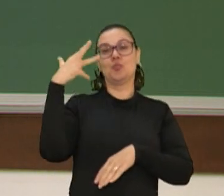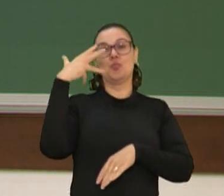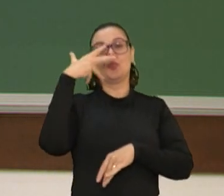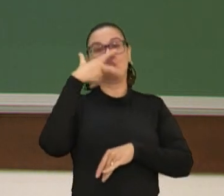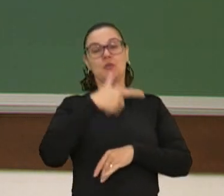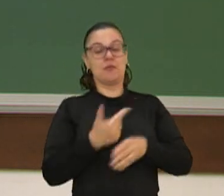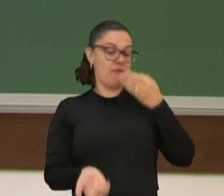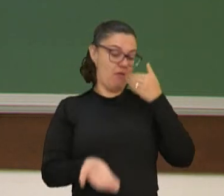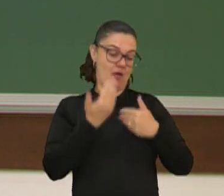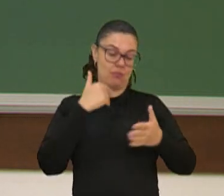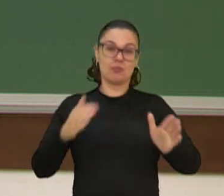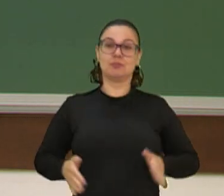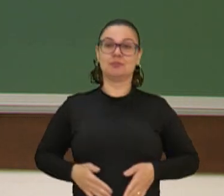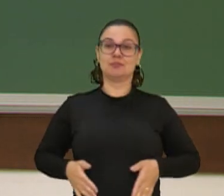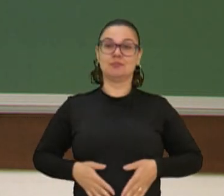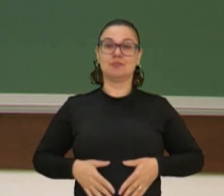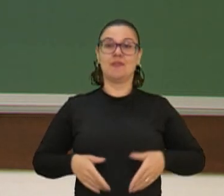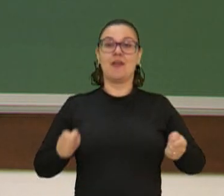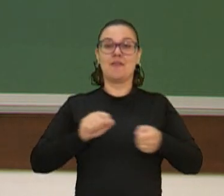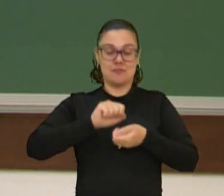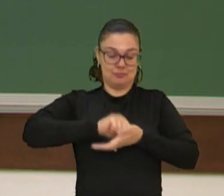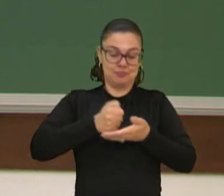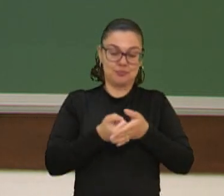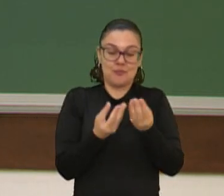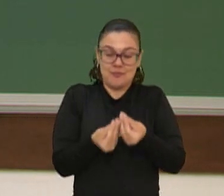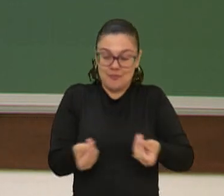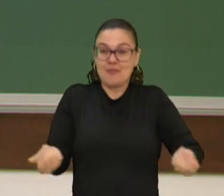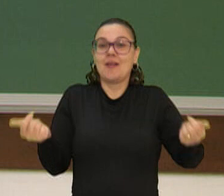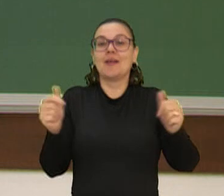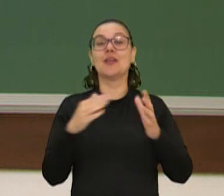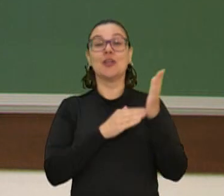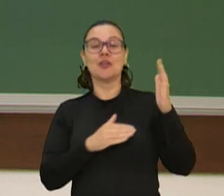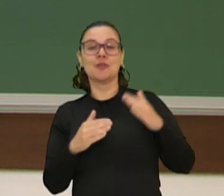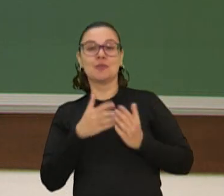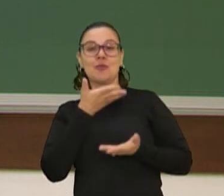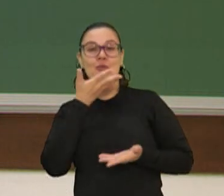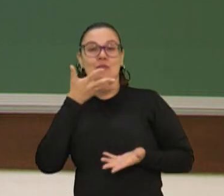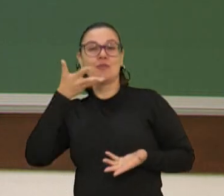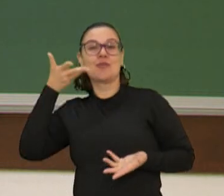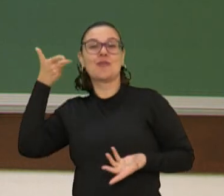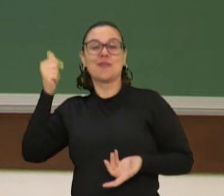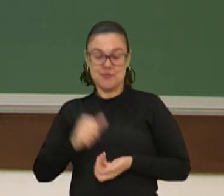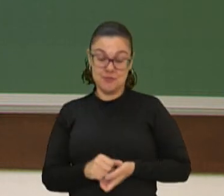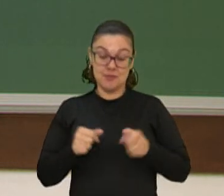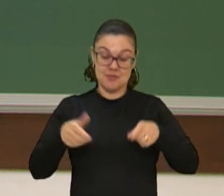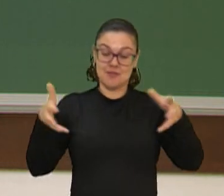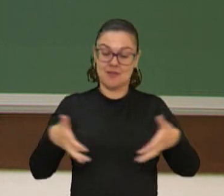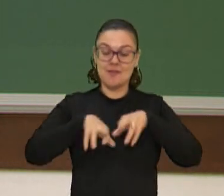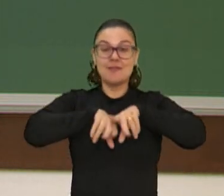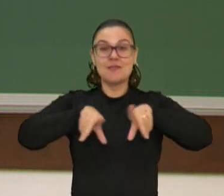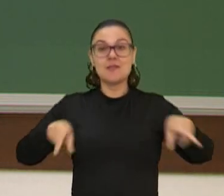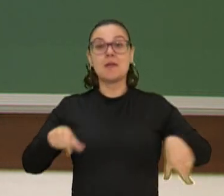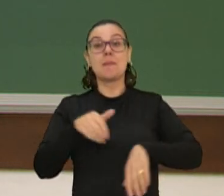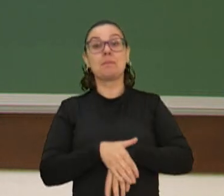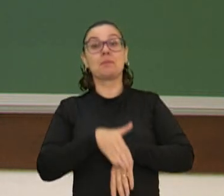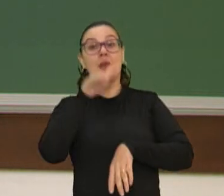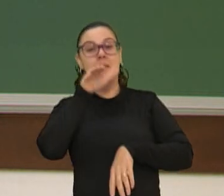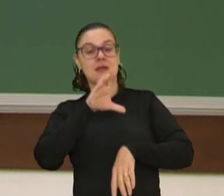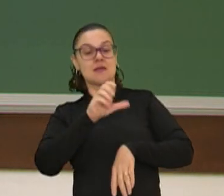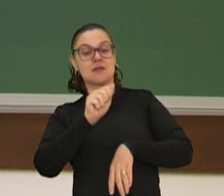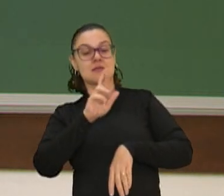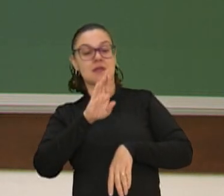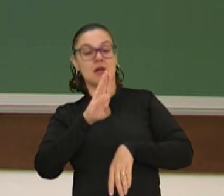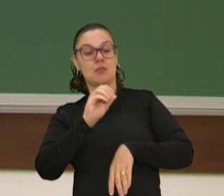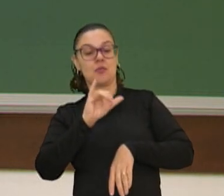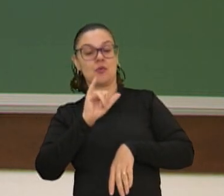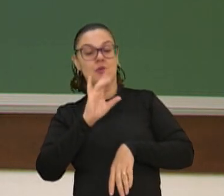bonitinho, você vai se alimentar, vai encher barriga, fazer farinha, todas as maravilhas possíveis com esse vegetal, que tem um dos melhores carboidratos que o